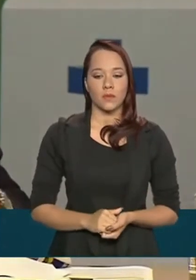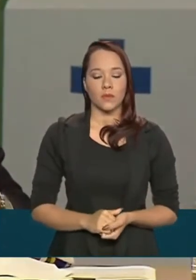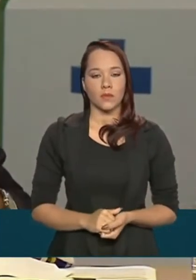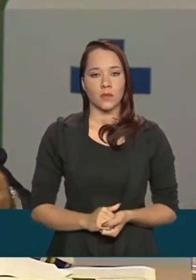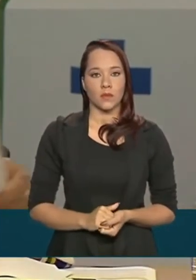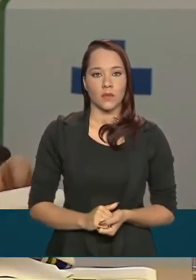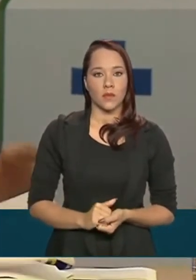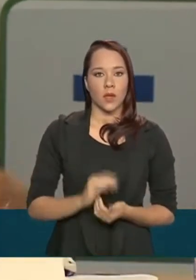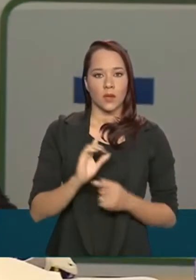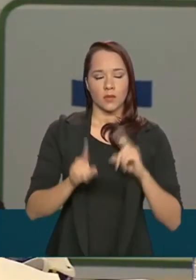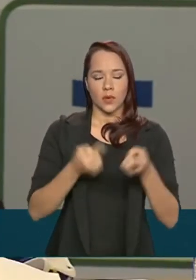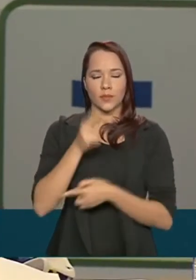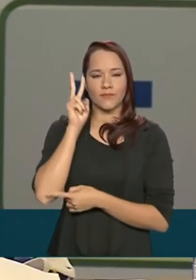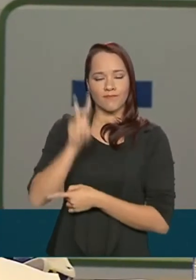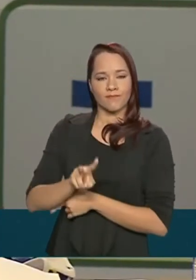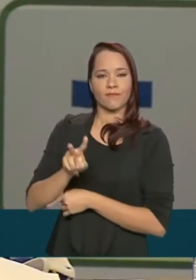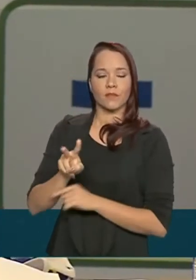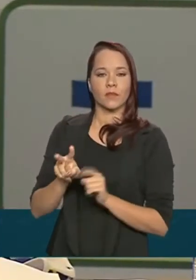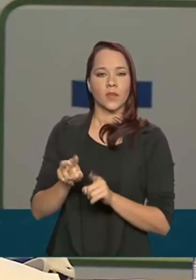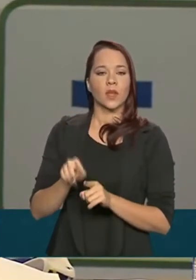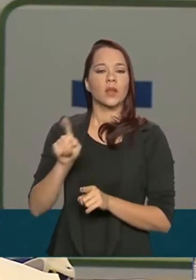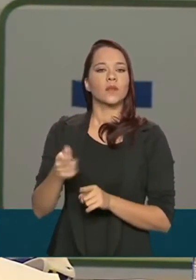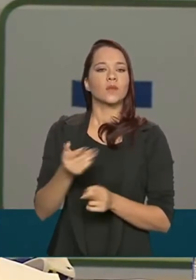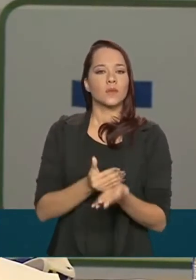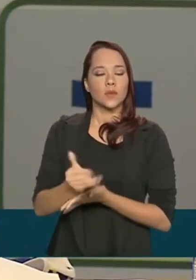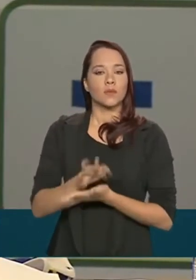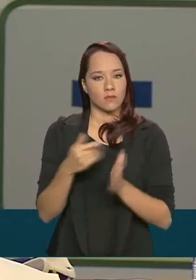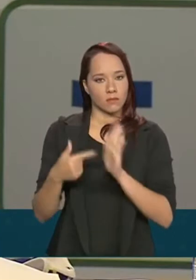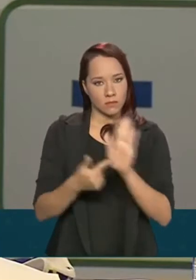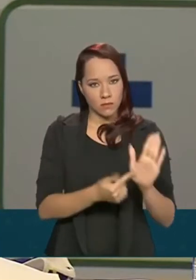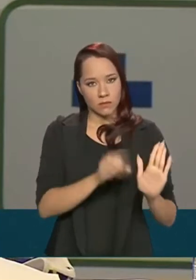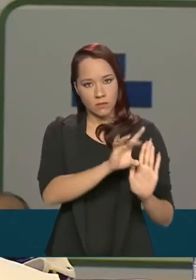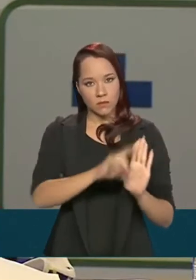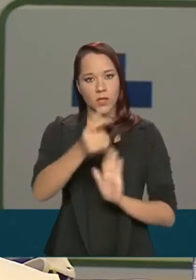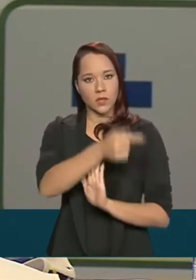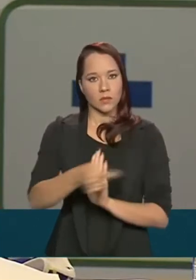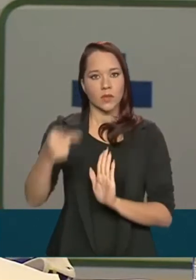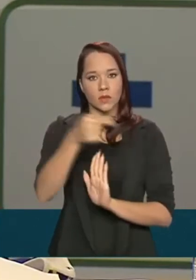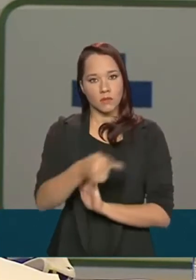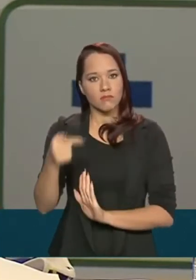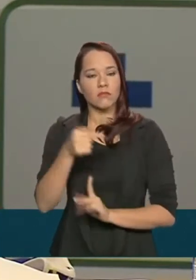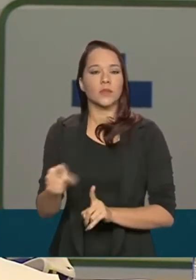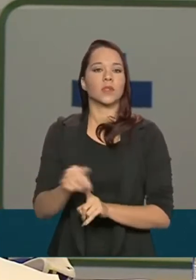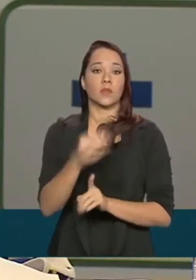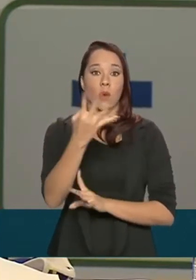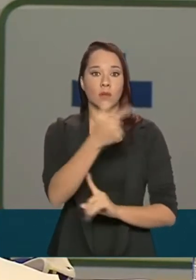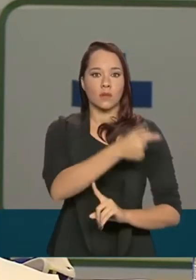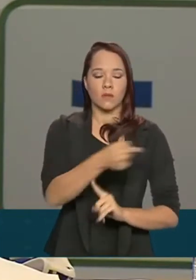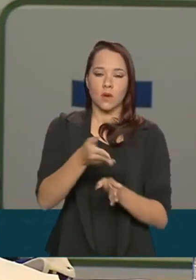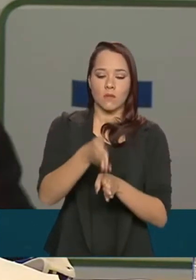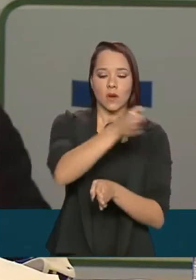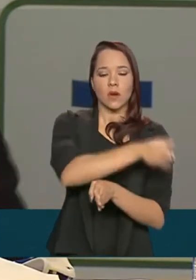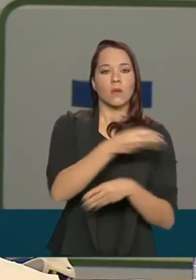Quando a gente avalia, e isso foi, vemos mostrando a cada semana, né, nas últimas 4 semanas,